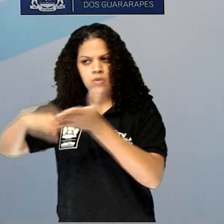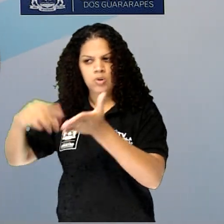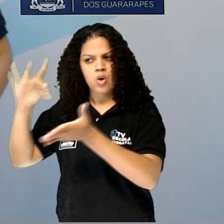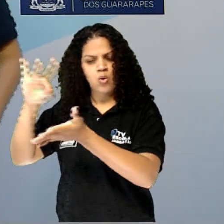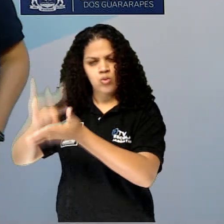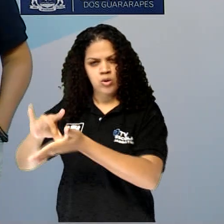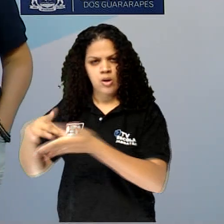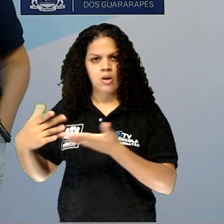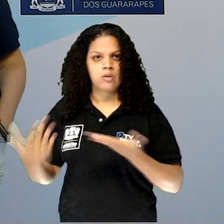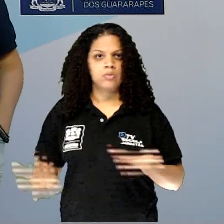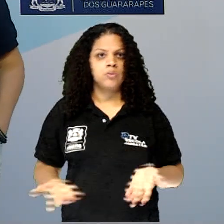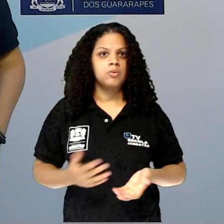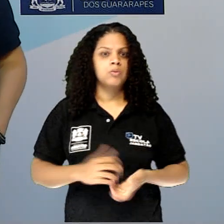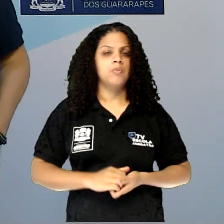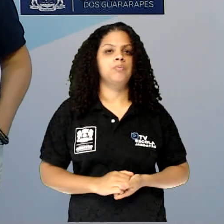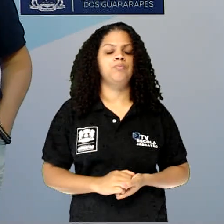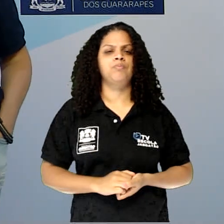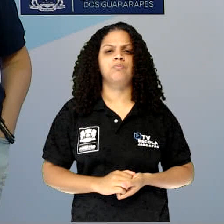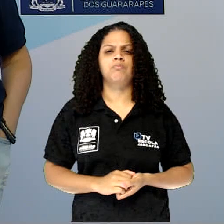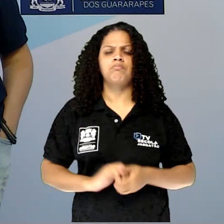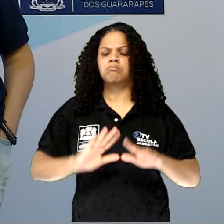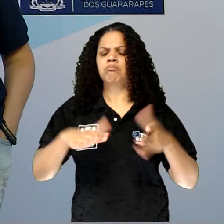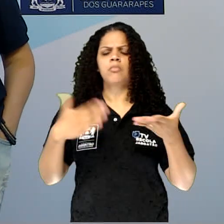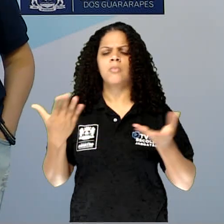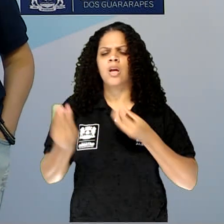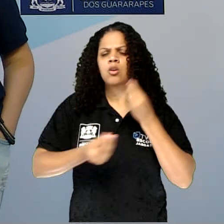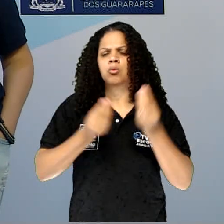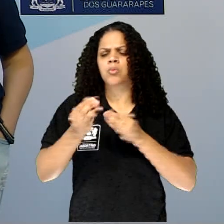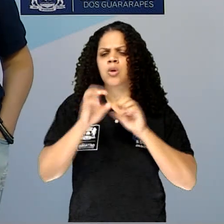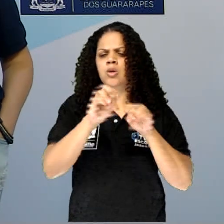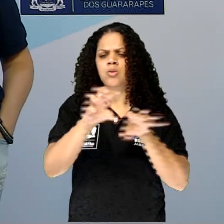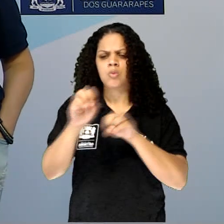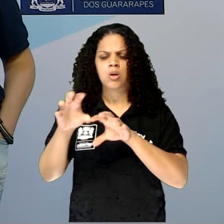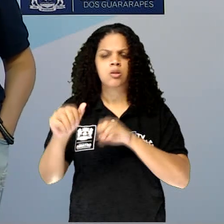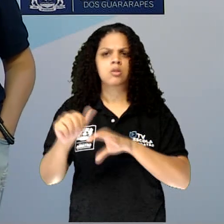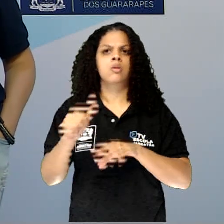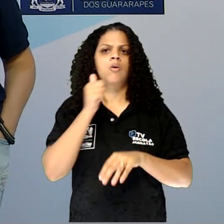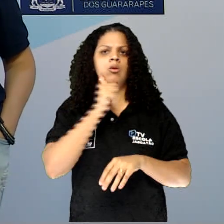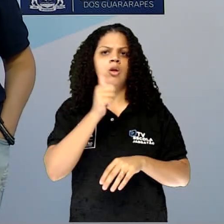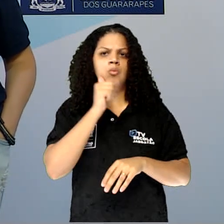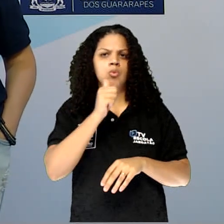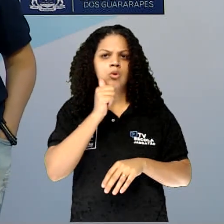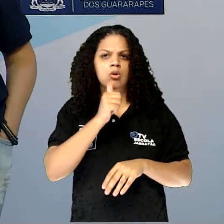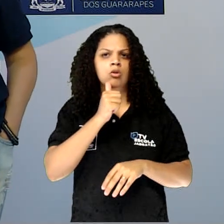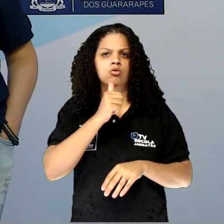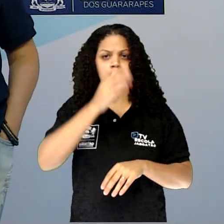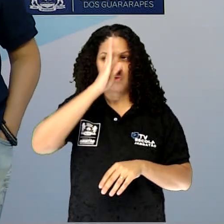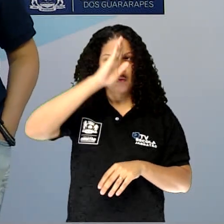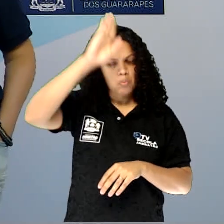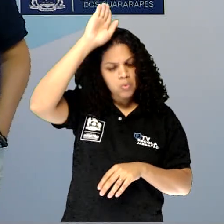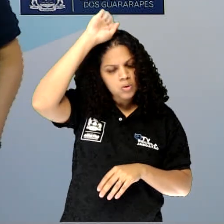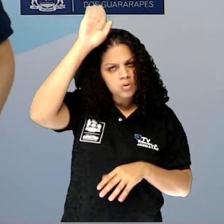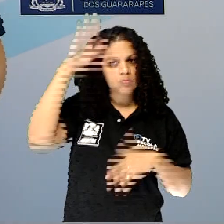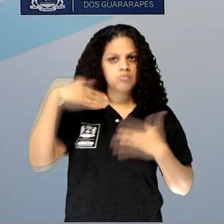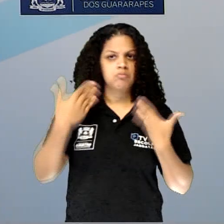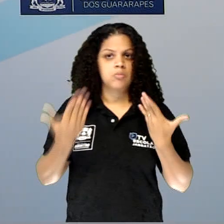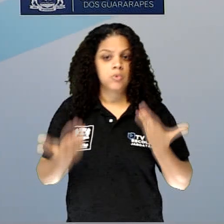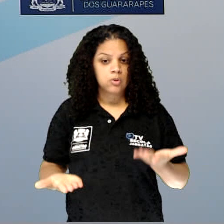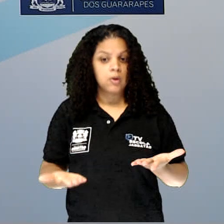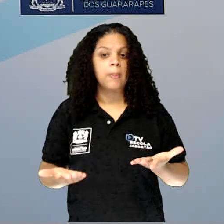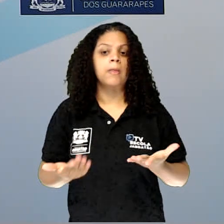E a educação da mulher romana? As mulheres romanas estudavam.